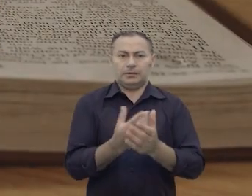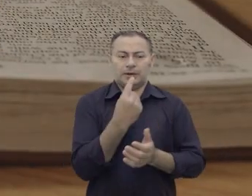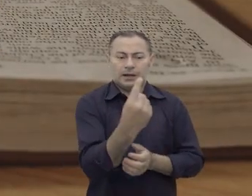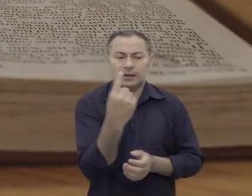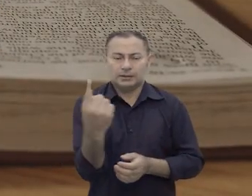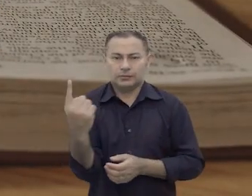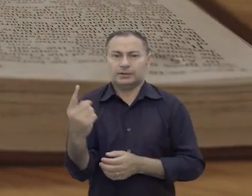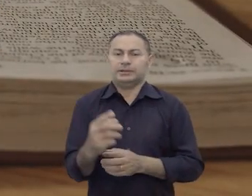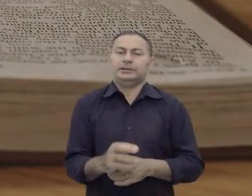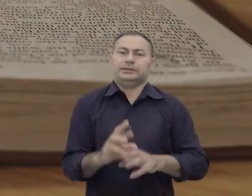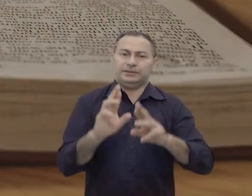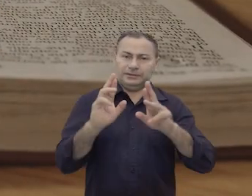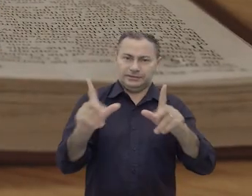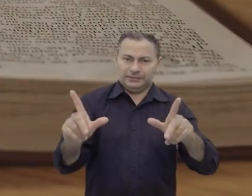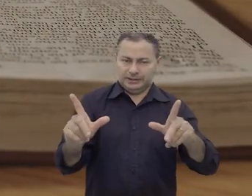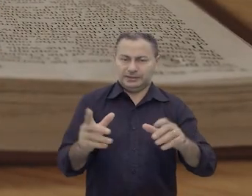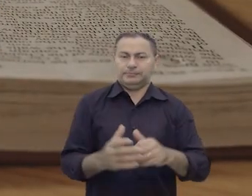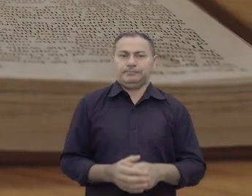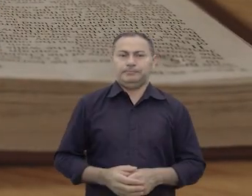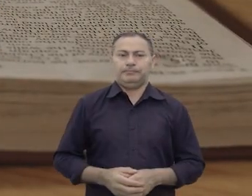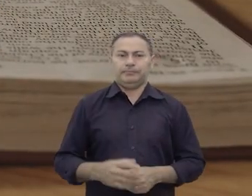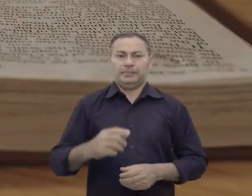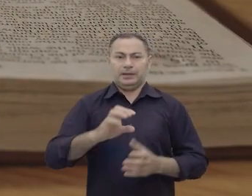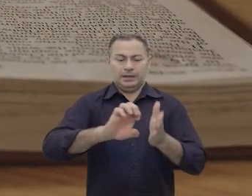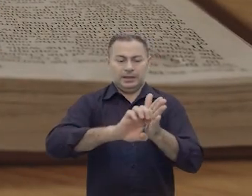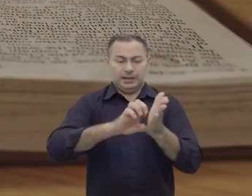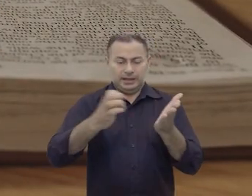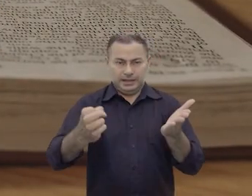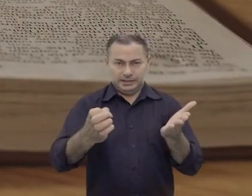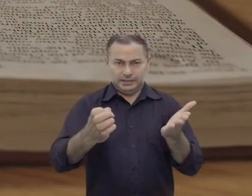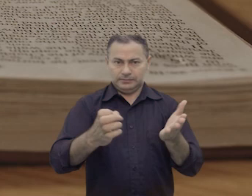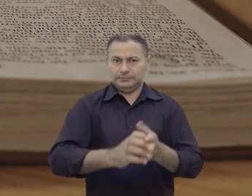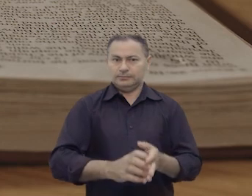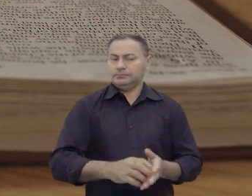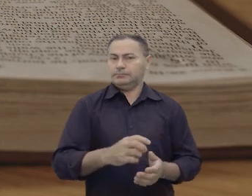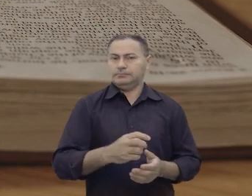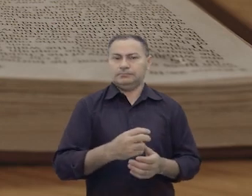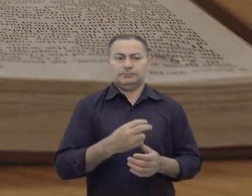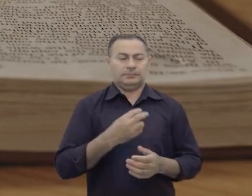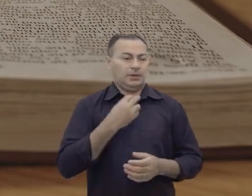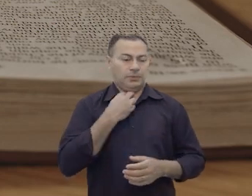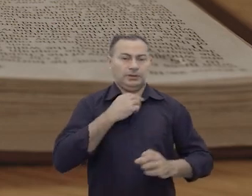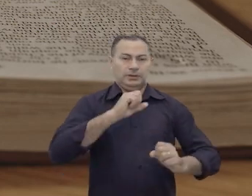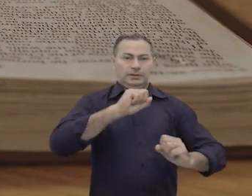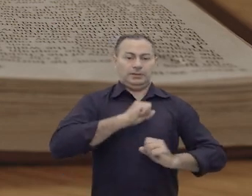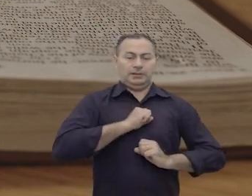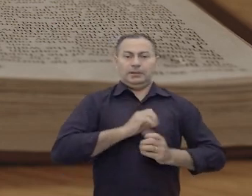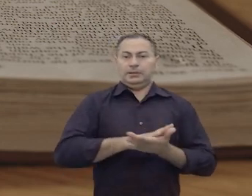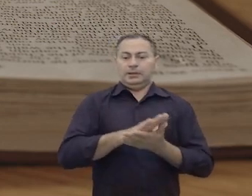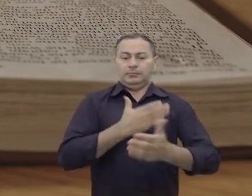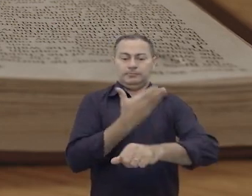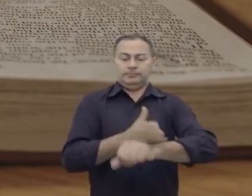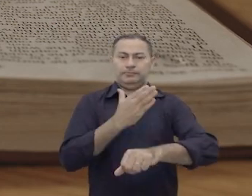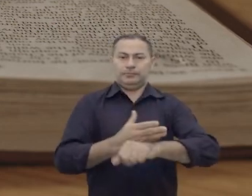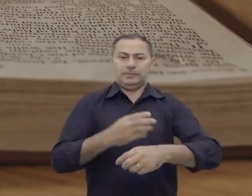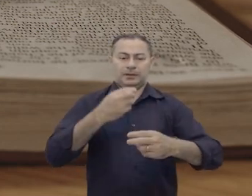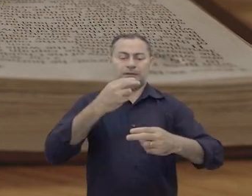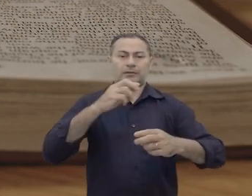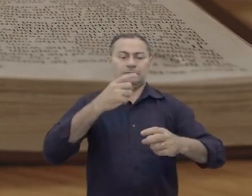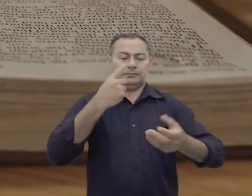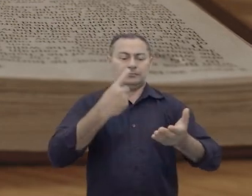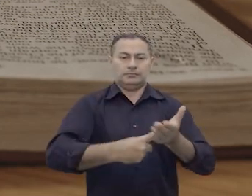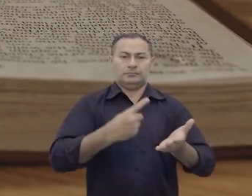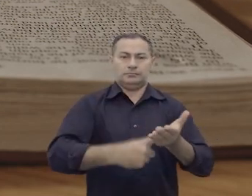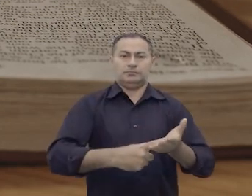gostaria de estudar cada uma dessas distinções. Esdras não pôde ser sacerdote e nem exerceu